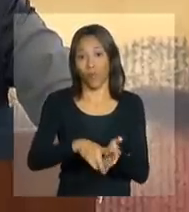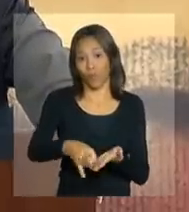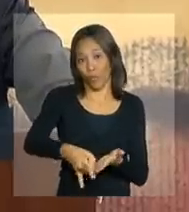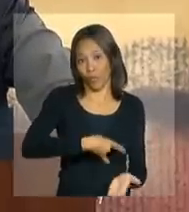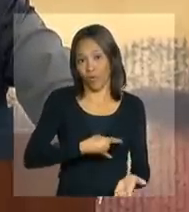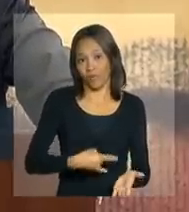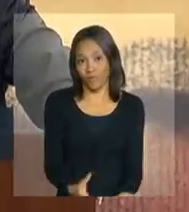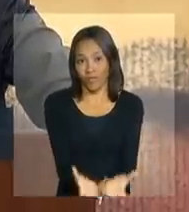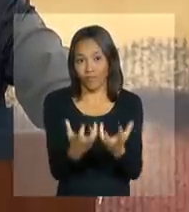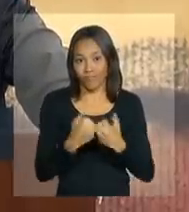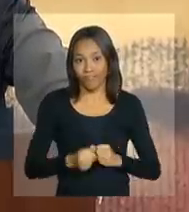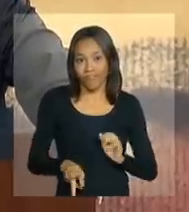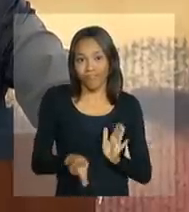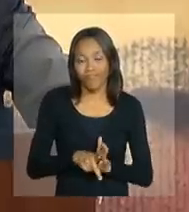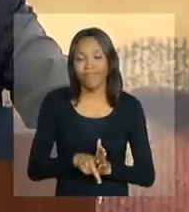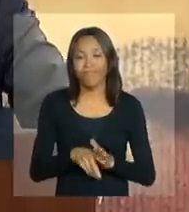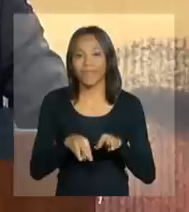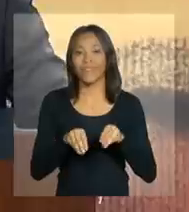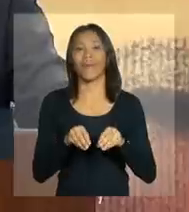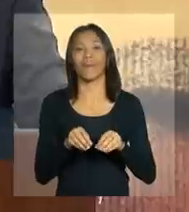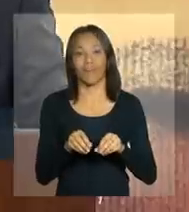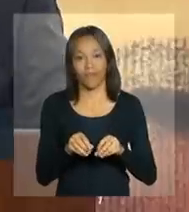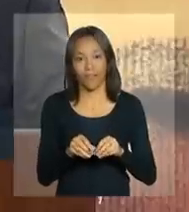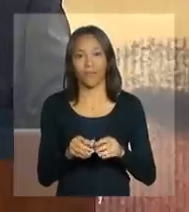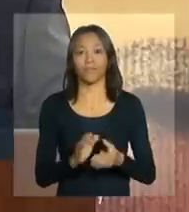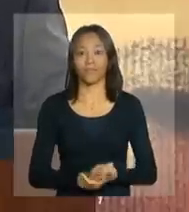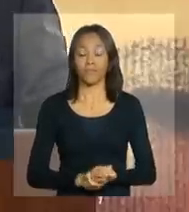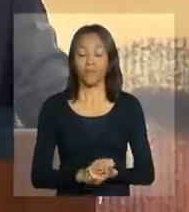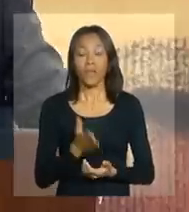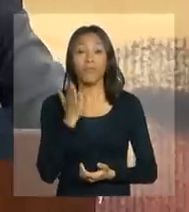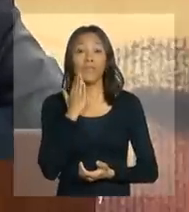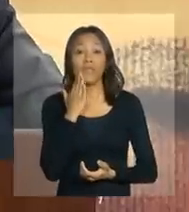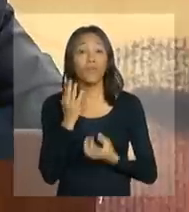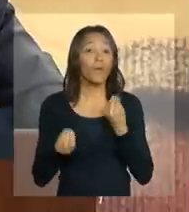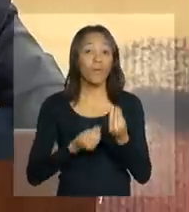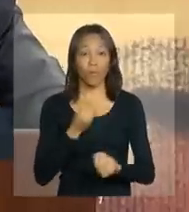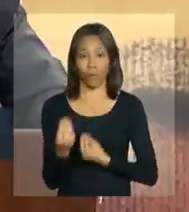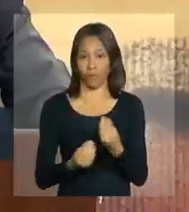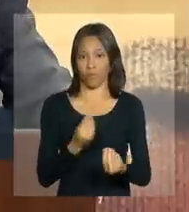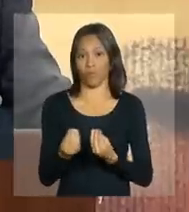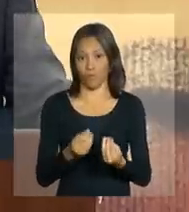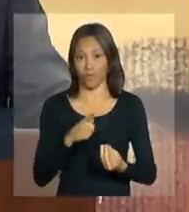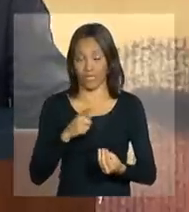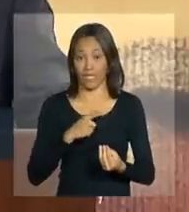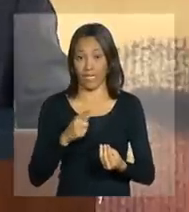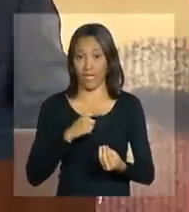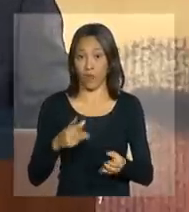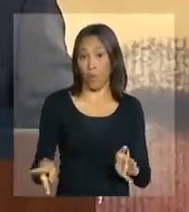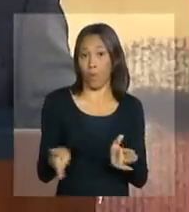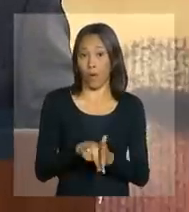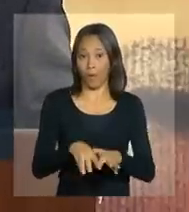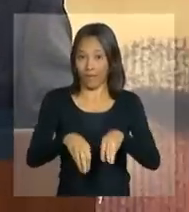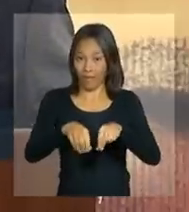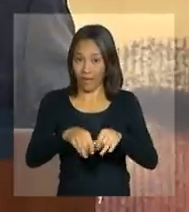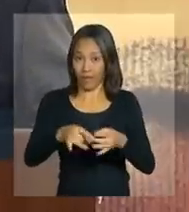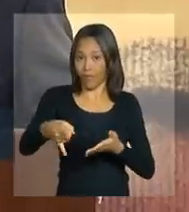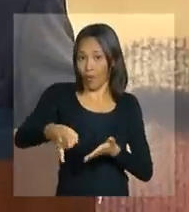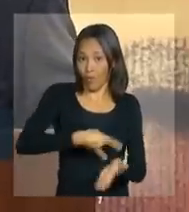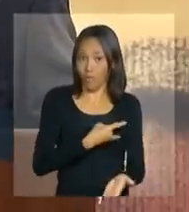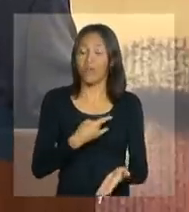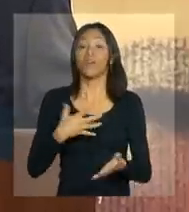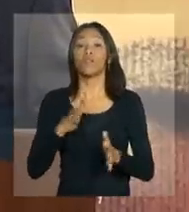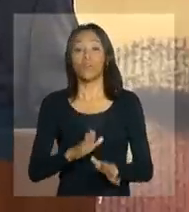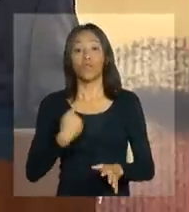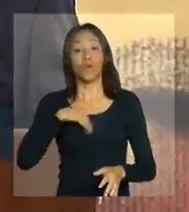aqui né para qualificar as ações de acesso à Terra nós estamos fazendo uma parceria com a